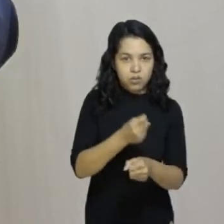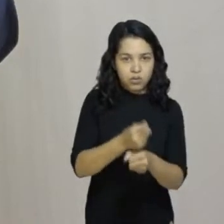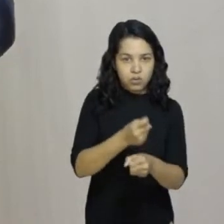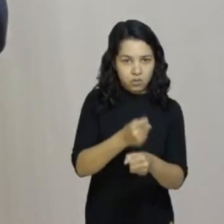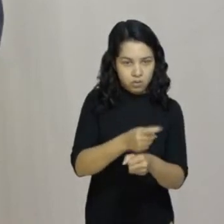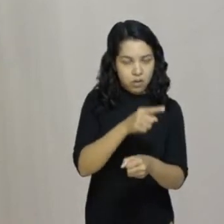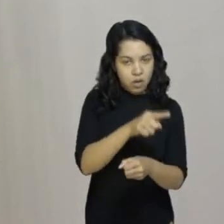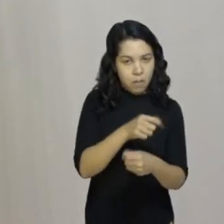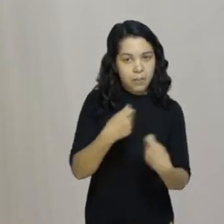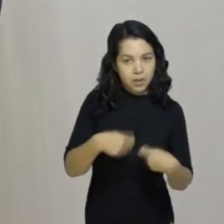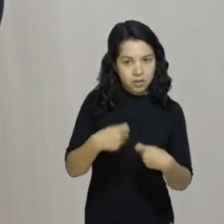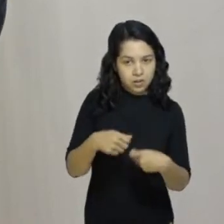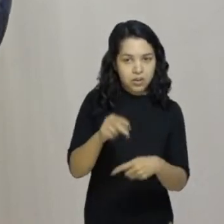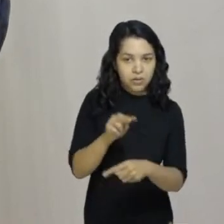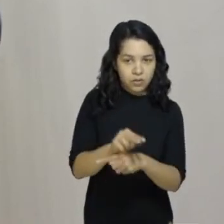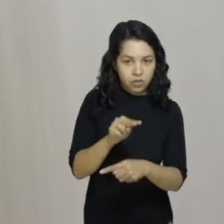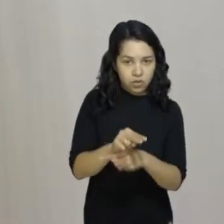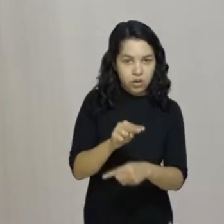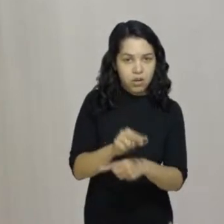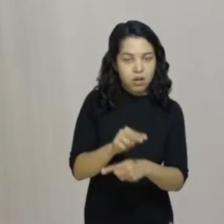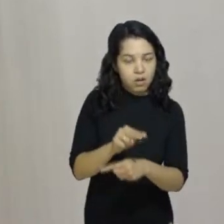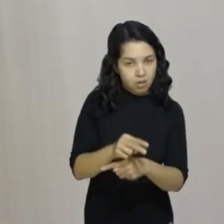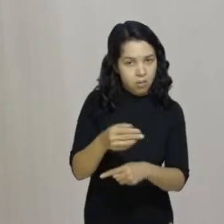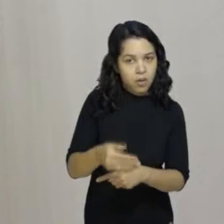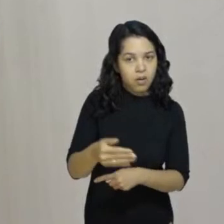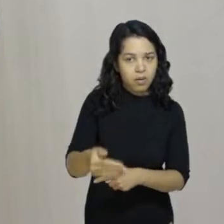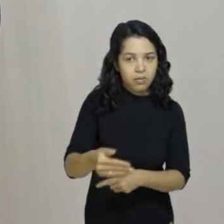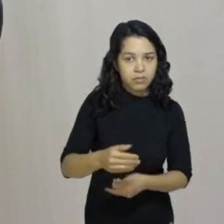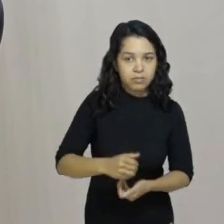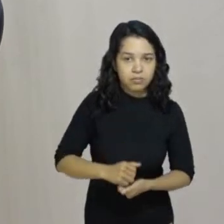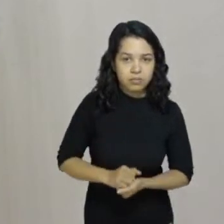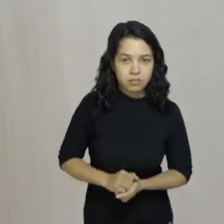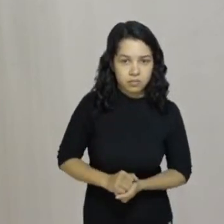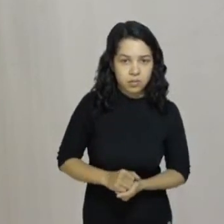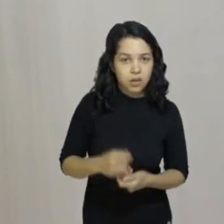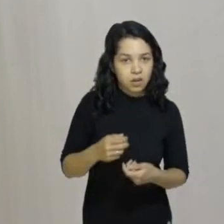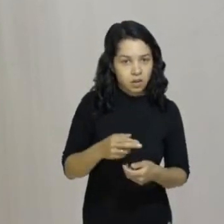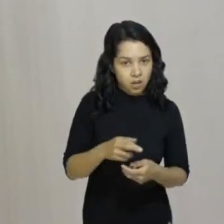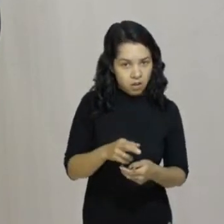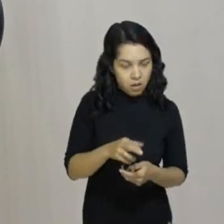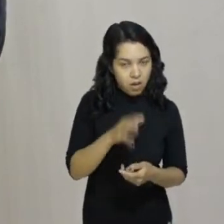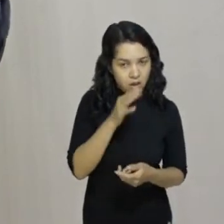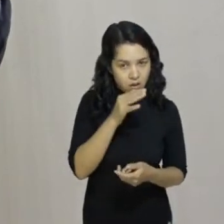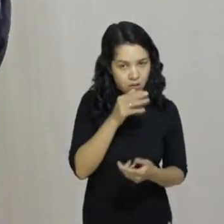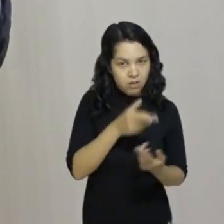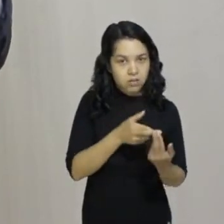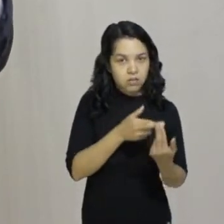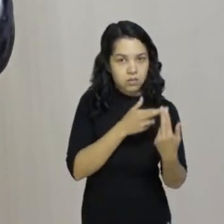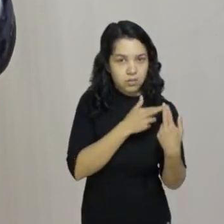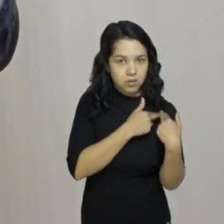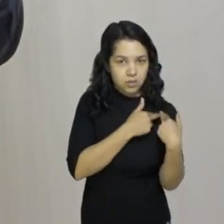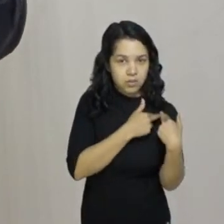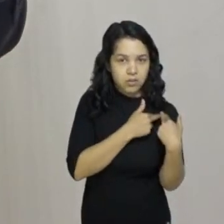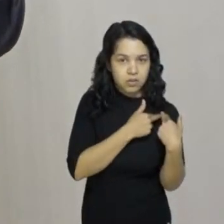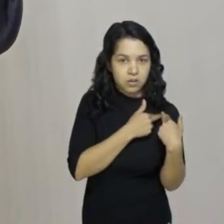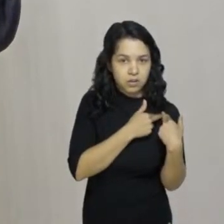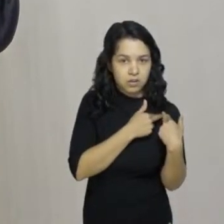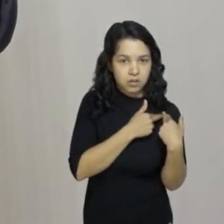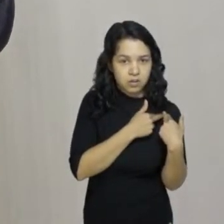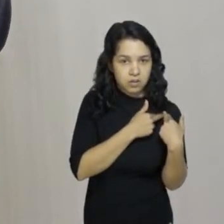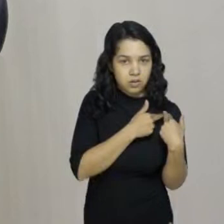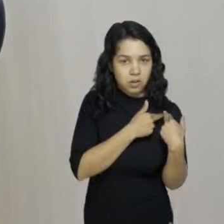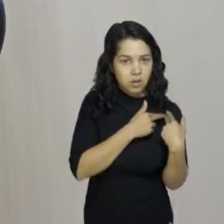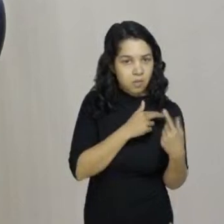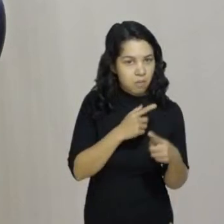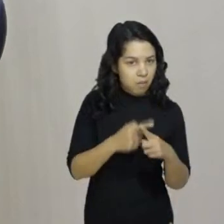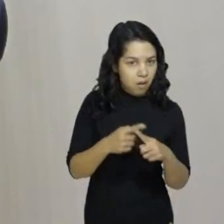dever de fiscalizar e ter o dever de acompanhar casando tem essa responsabilidade ninguém vai tirar isso dela mas não